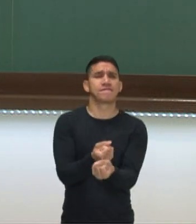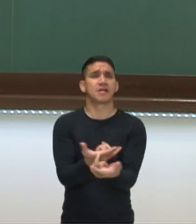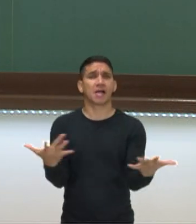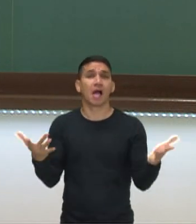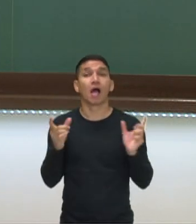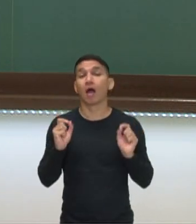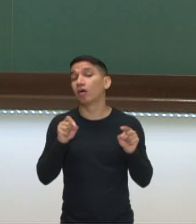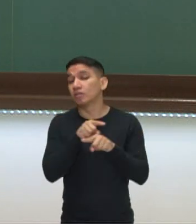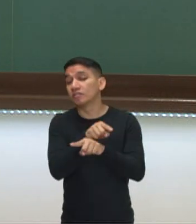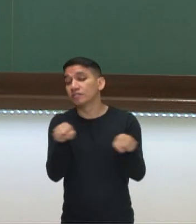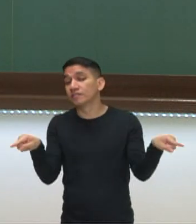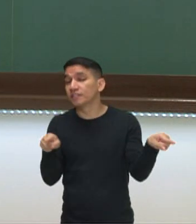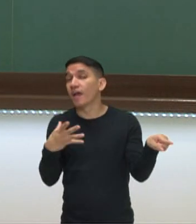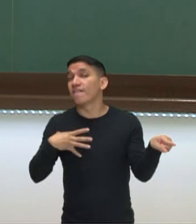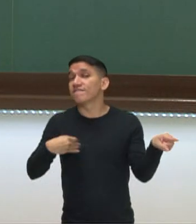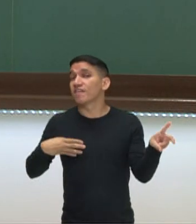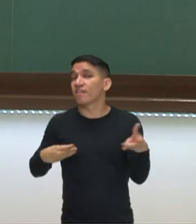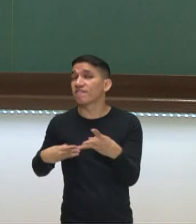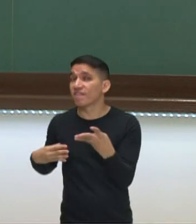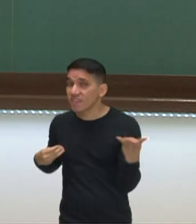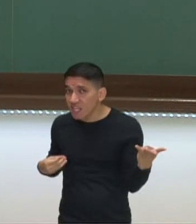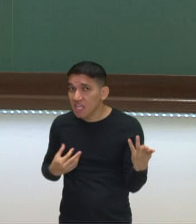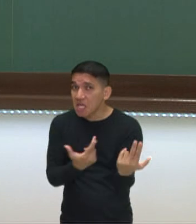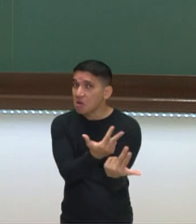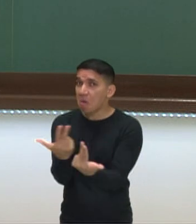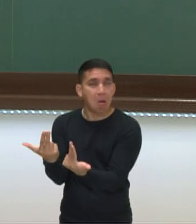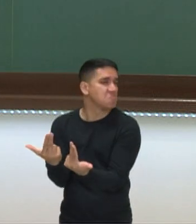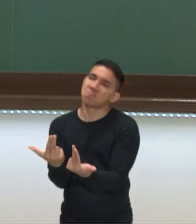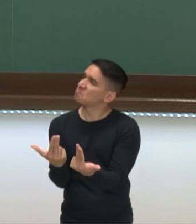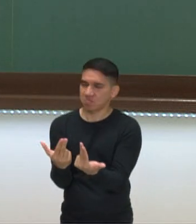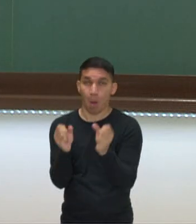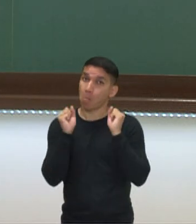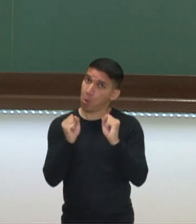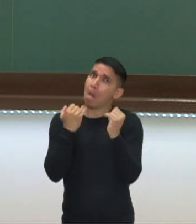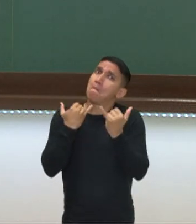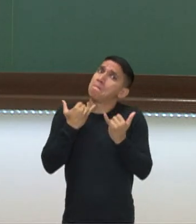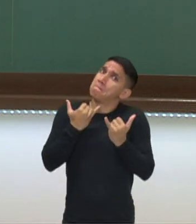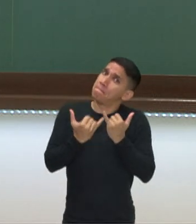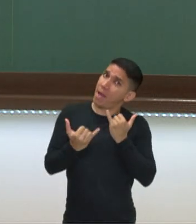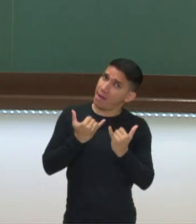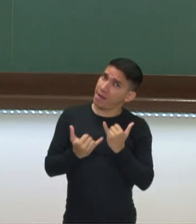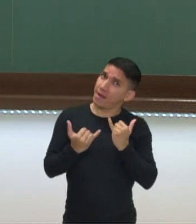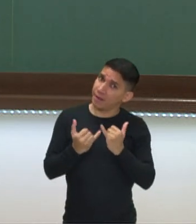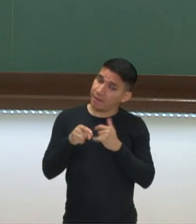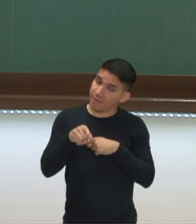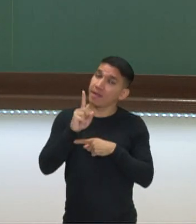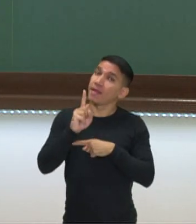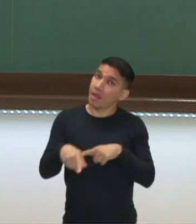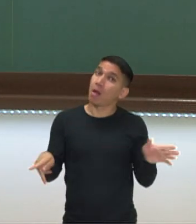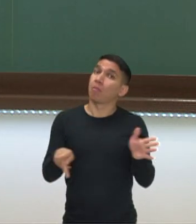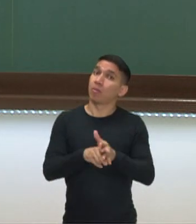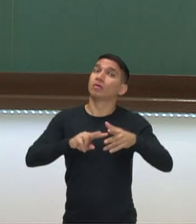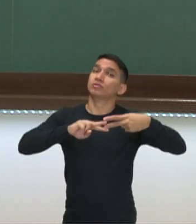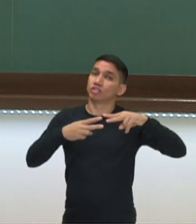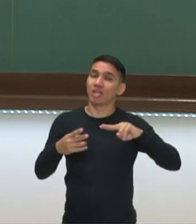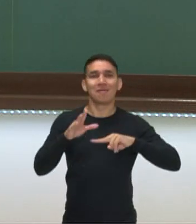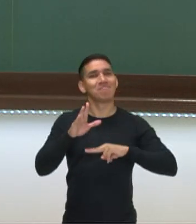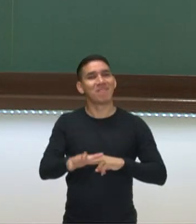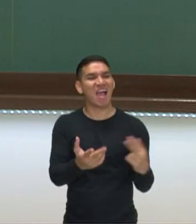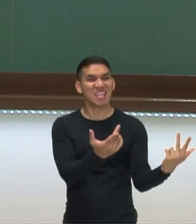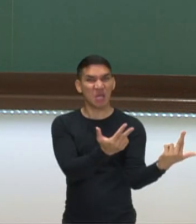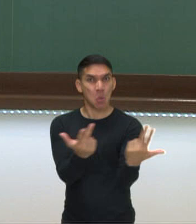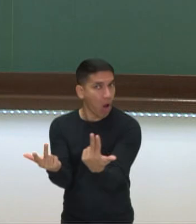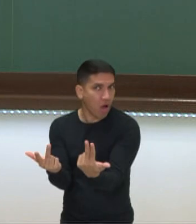assim os filhos não serão iguais. Podem ter traços semelhantes, isso também se deve à genética, mas não